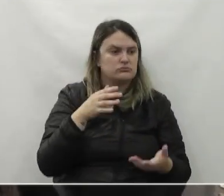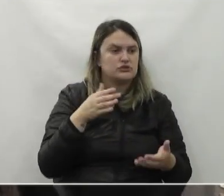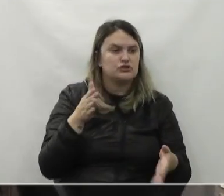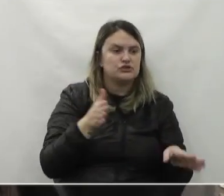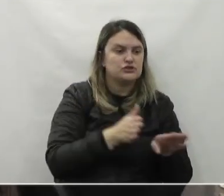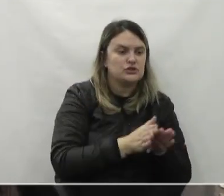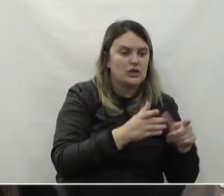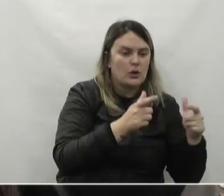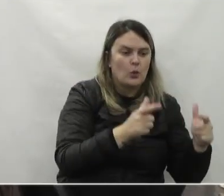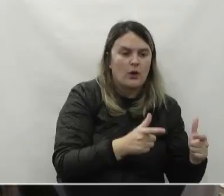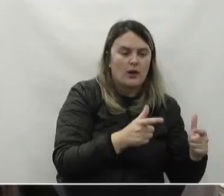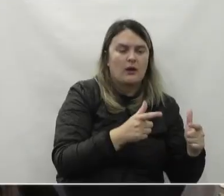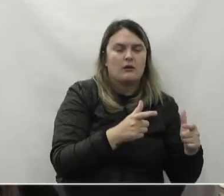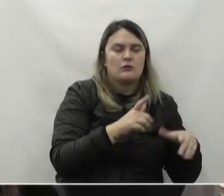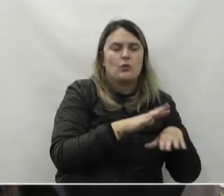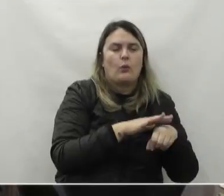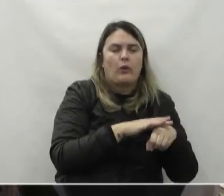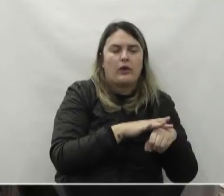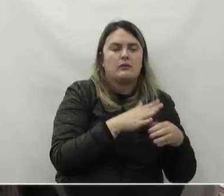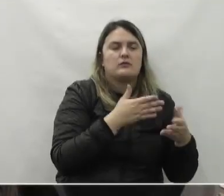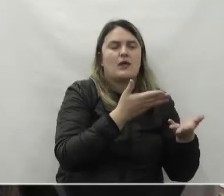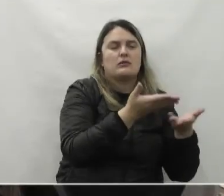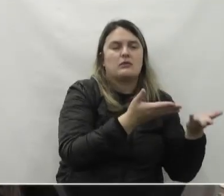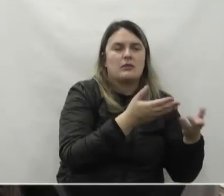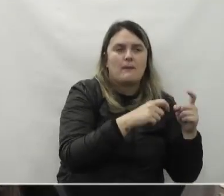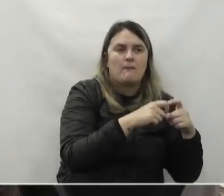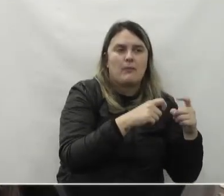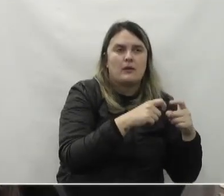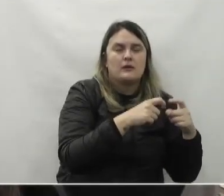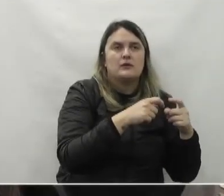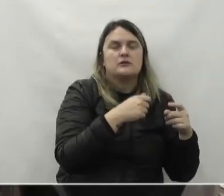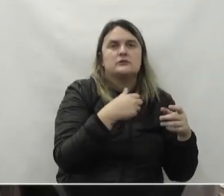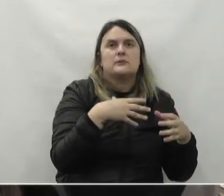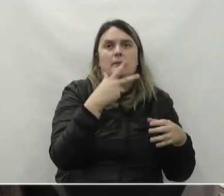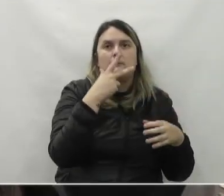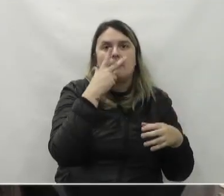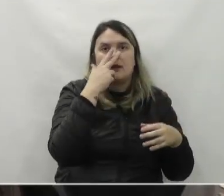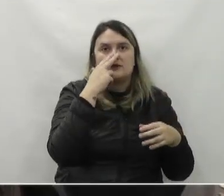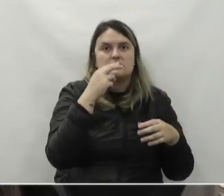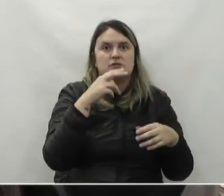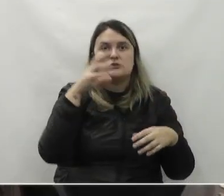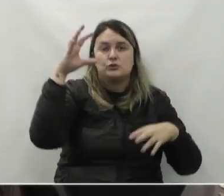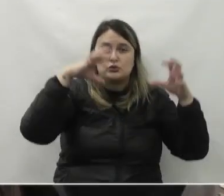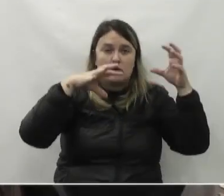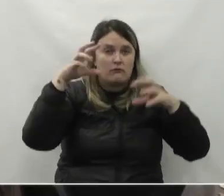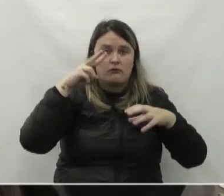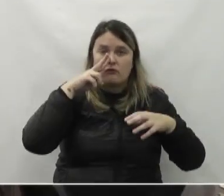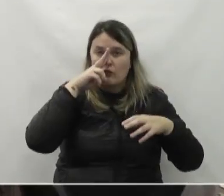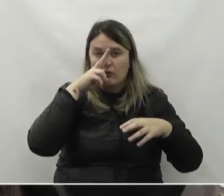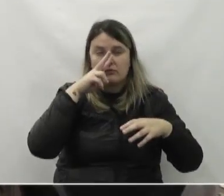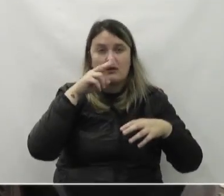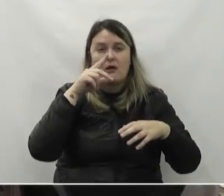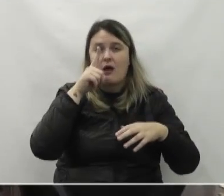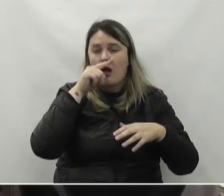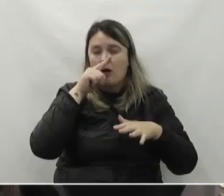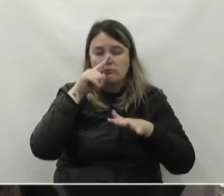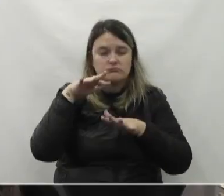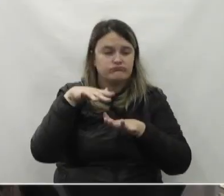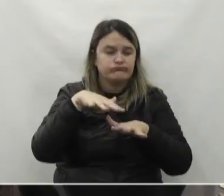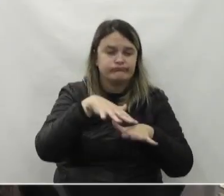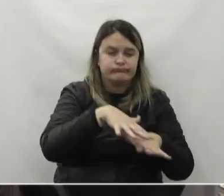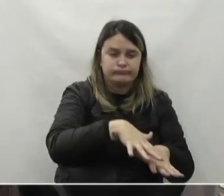dessa. Como eu conversei com algumas pessoas, e em dias de chuva, além dos